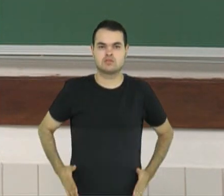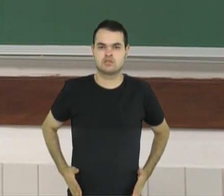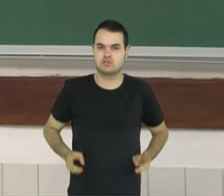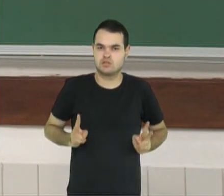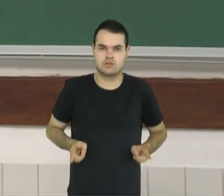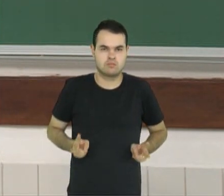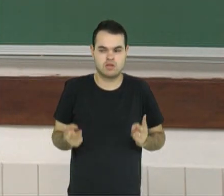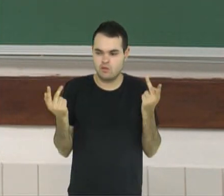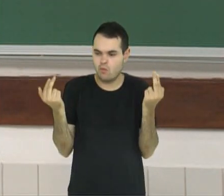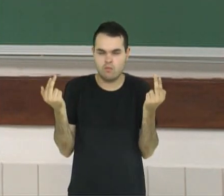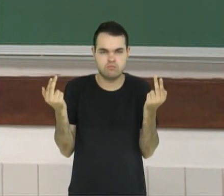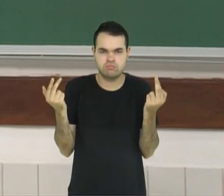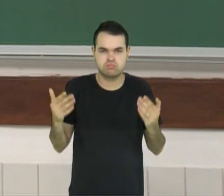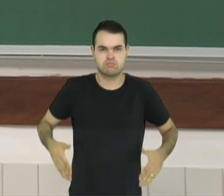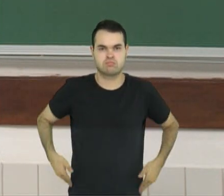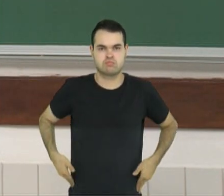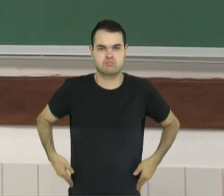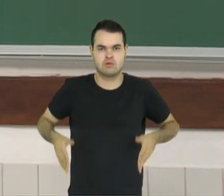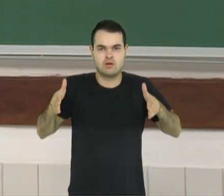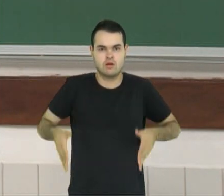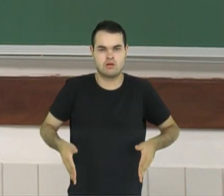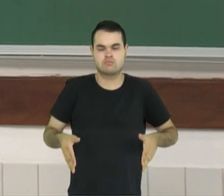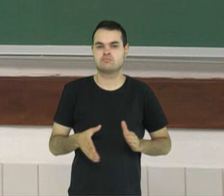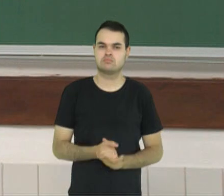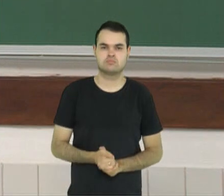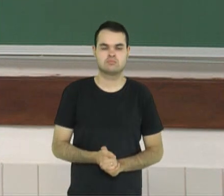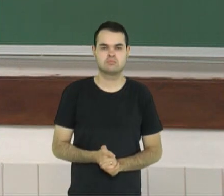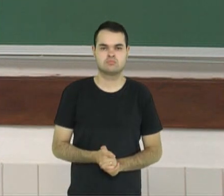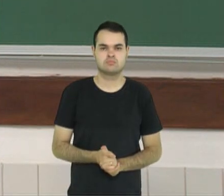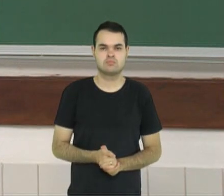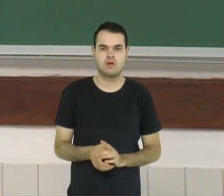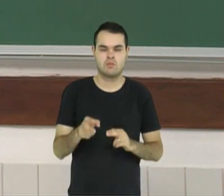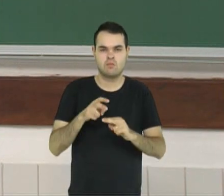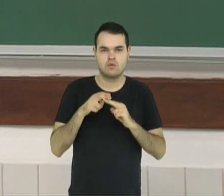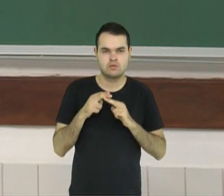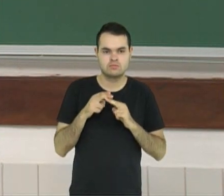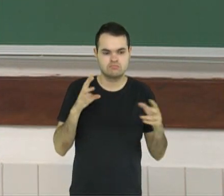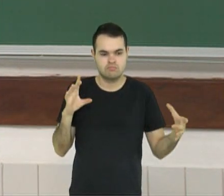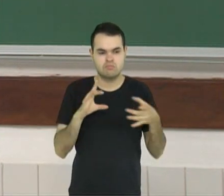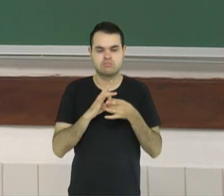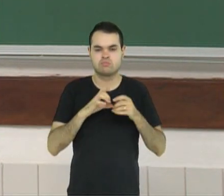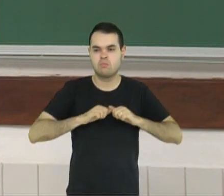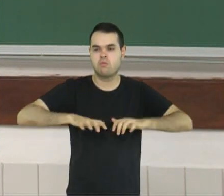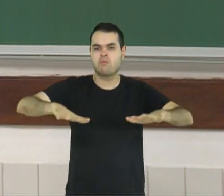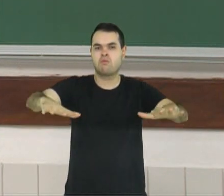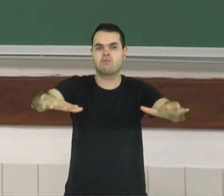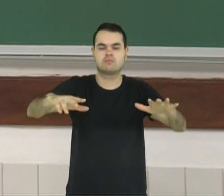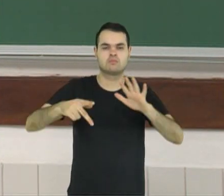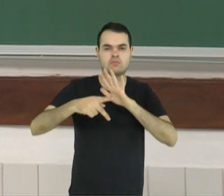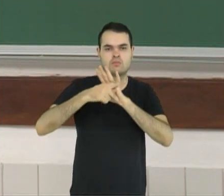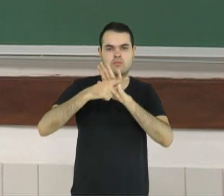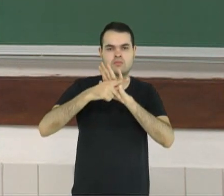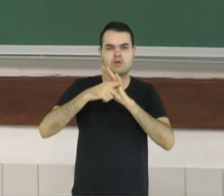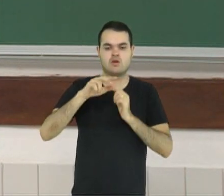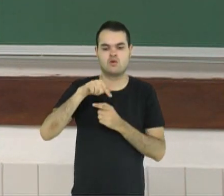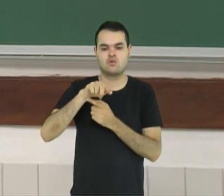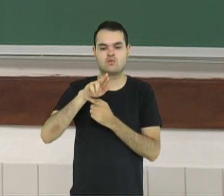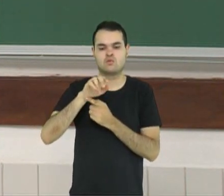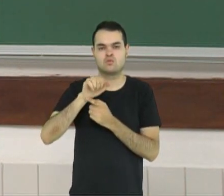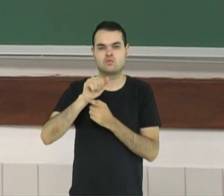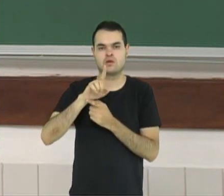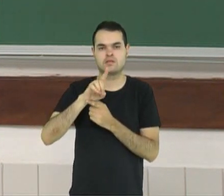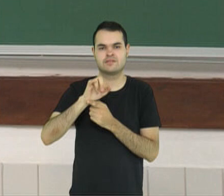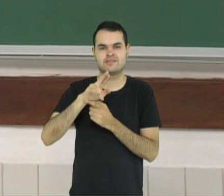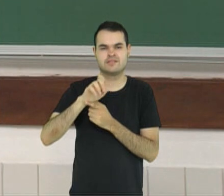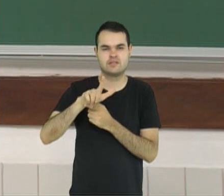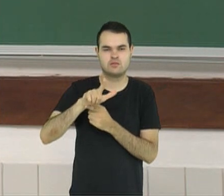e sincronizado. Então, por isso ficou essa expressão hip hop e pegou assim com uma alusão de tirar uma